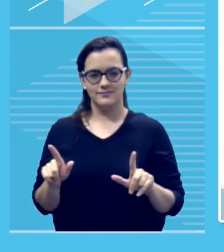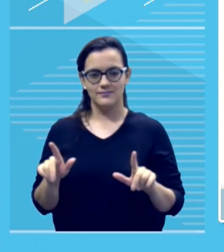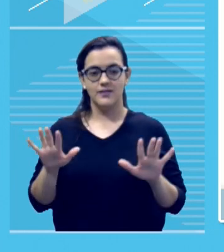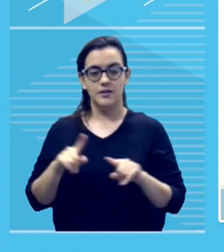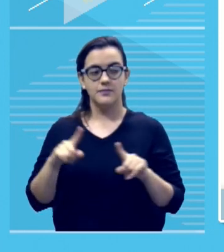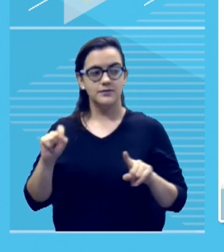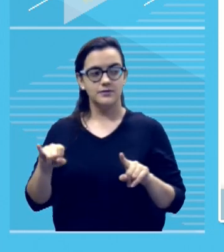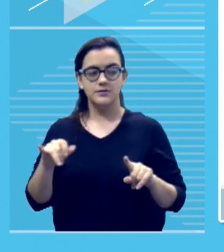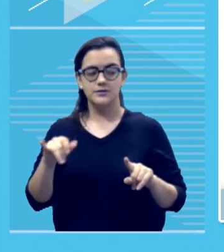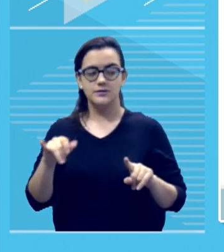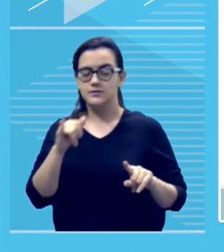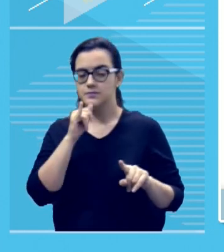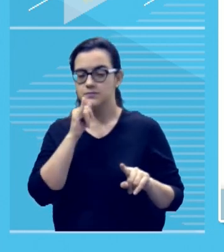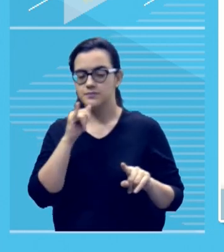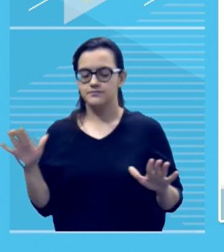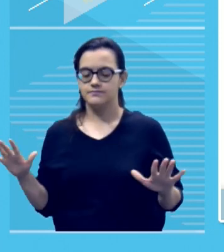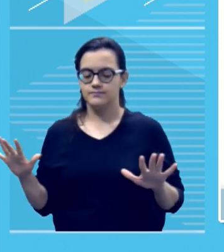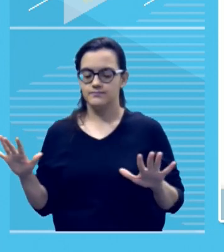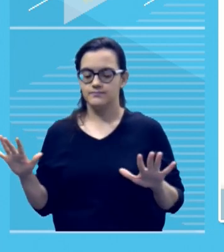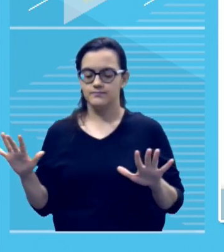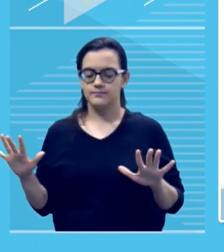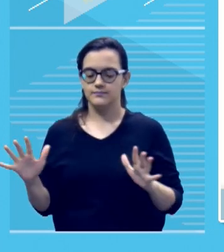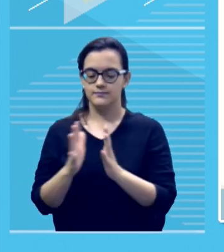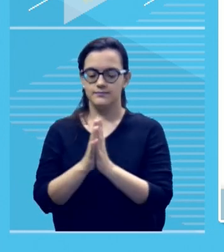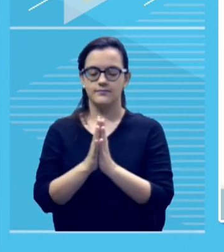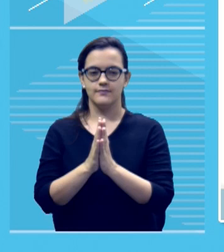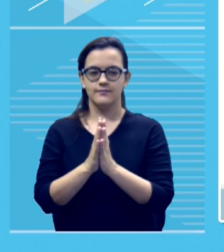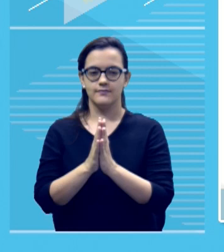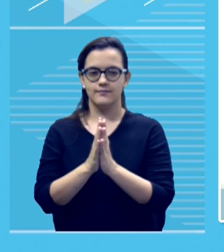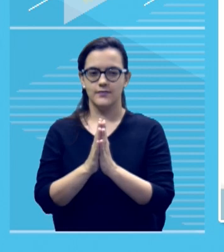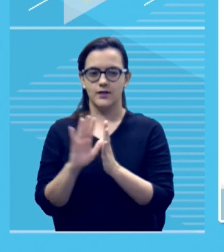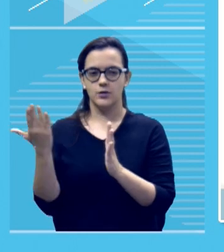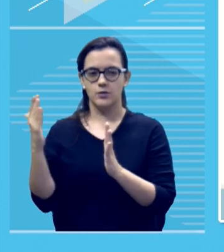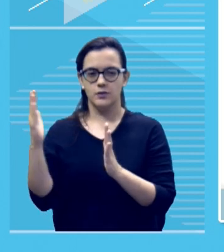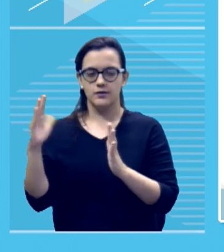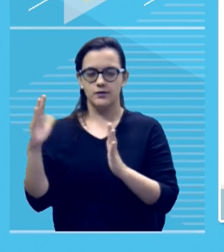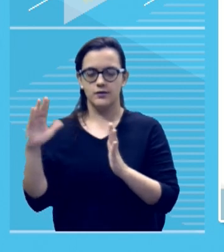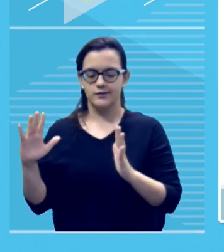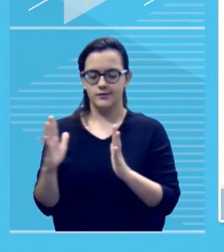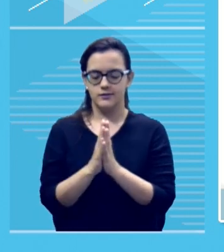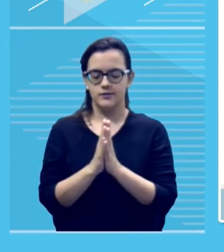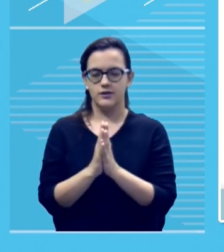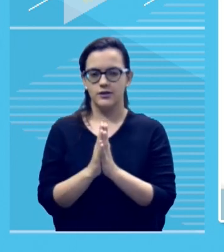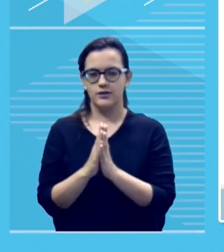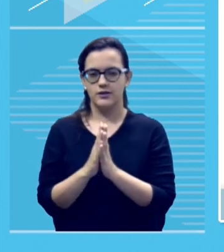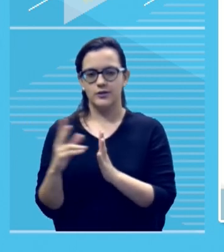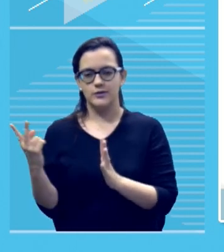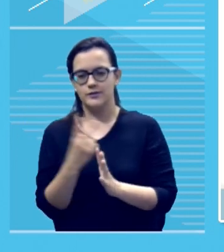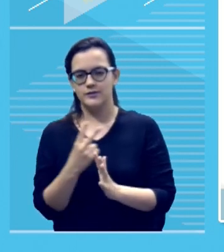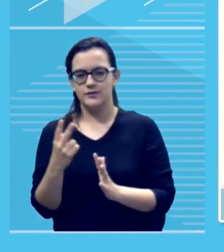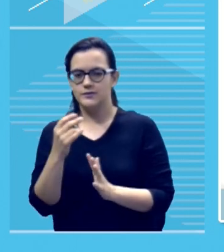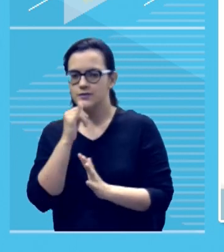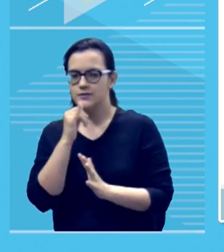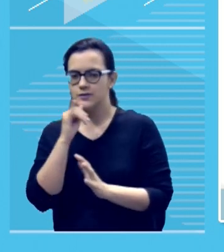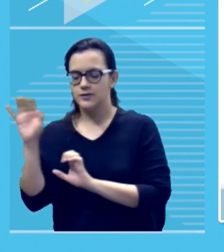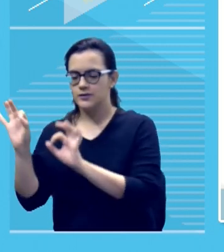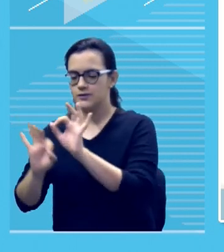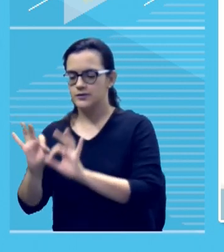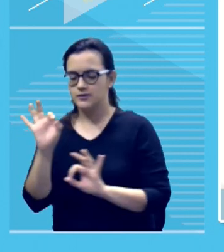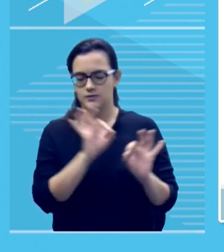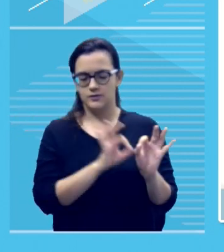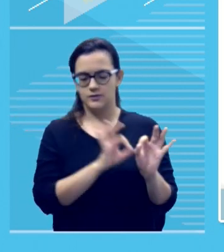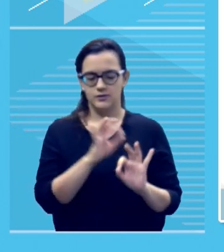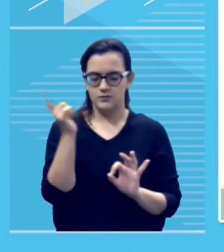E diastereoisômeros é quando não são imagem. Pode ver que eles não são imagem um do outro. Não são imagem um do outro.